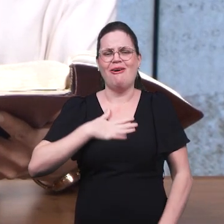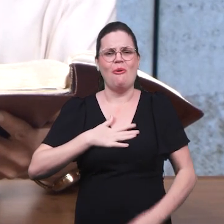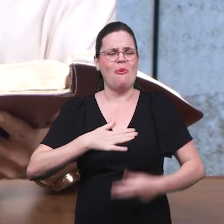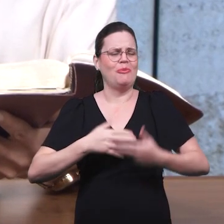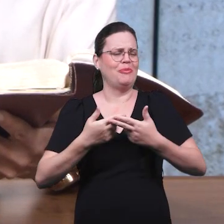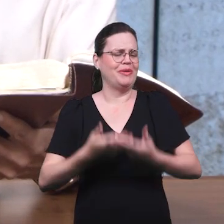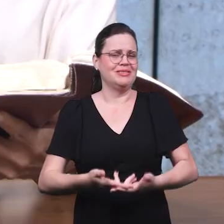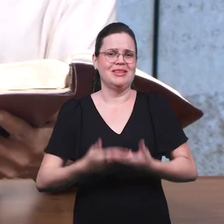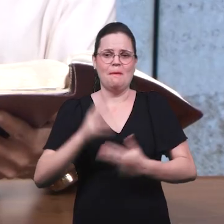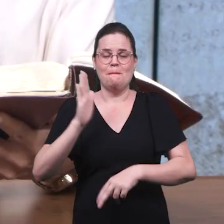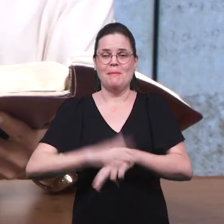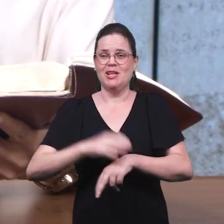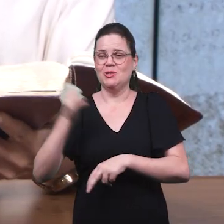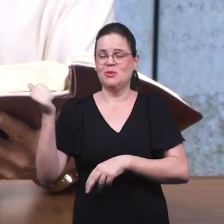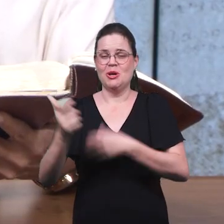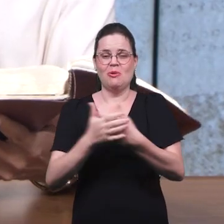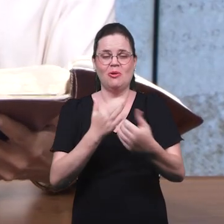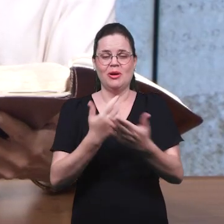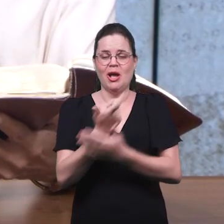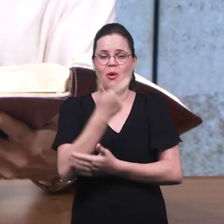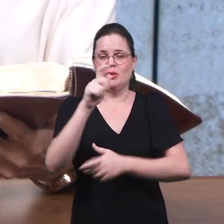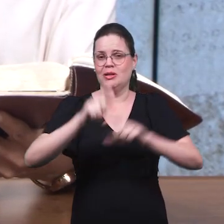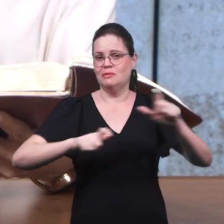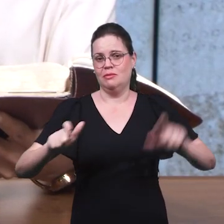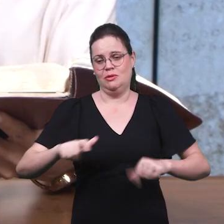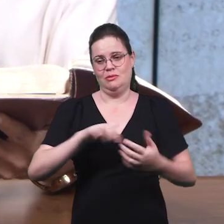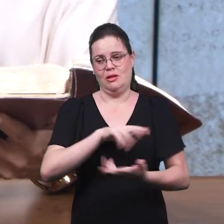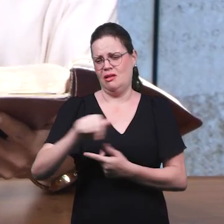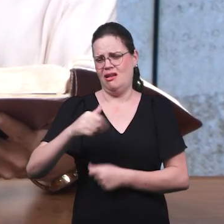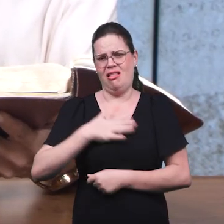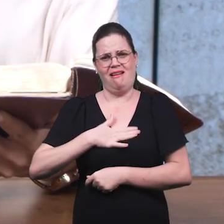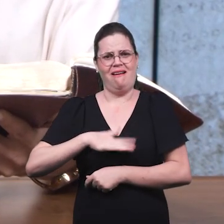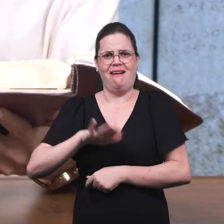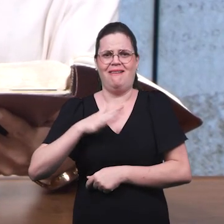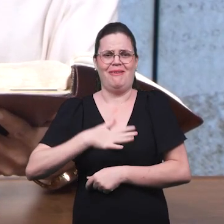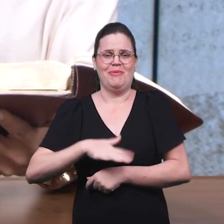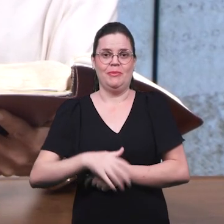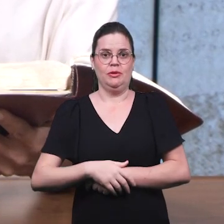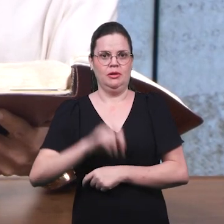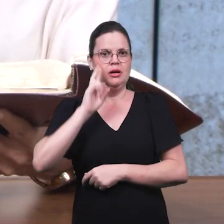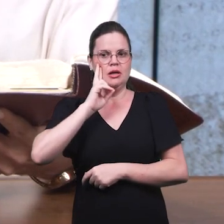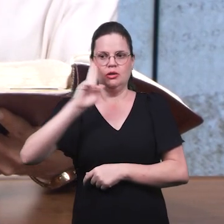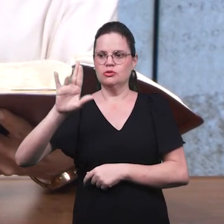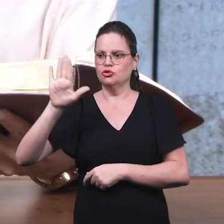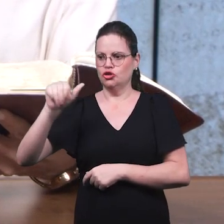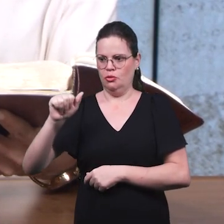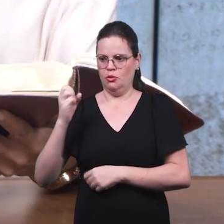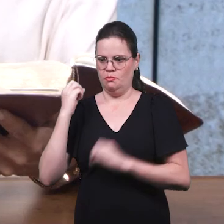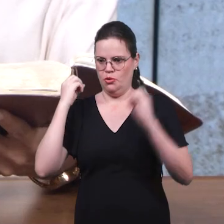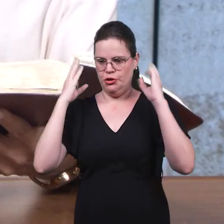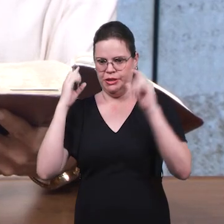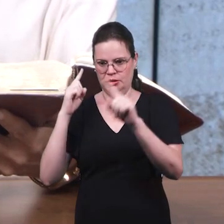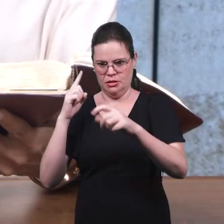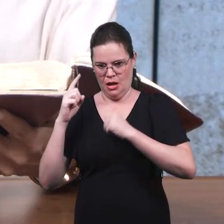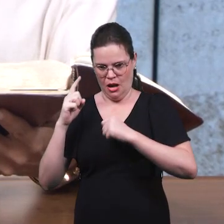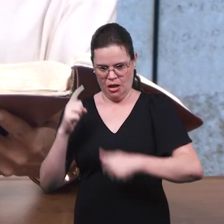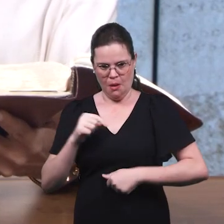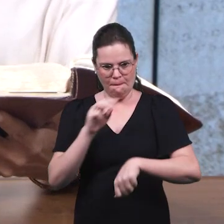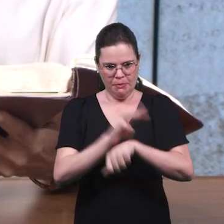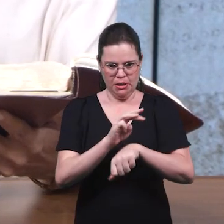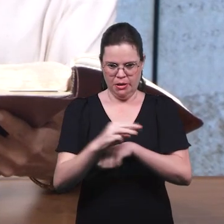que todos os homens que havia sobre a terra. E logo o Senhor disse a Moisés e a Arão e a